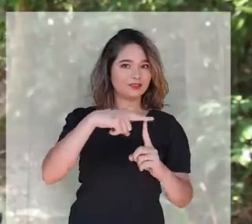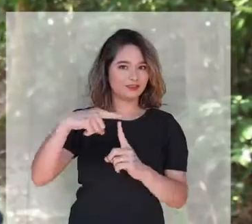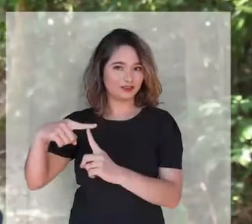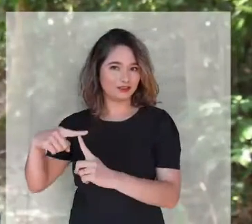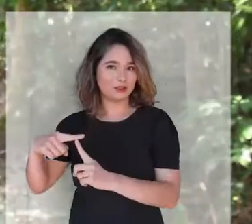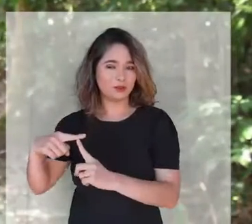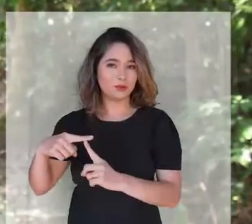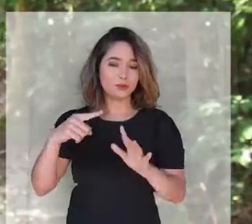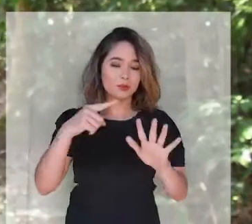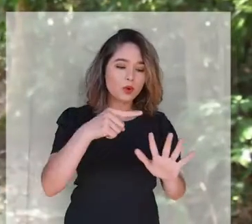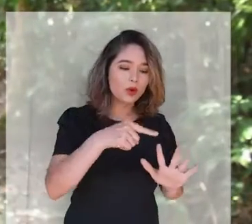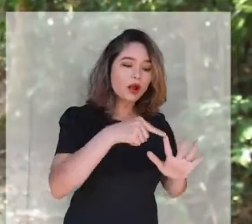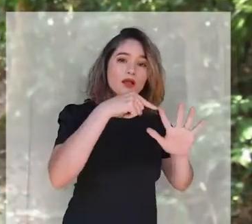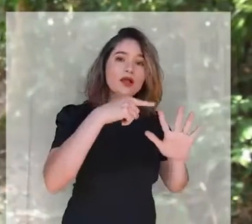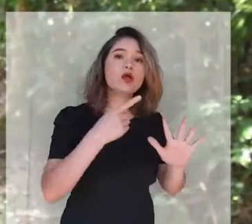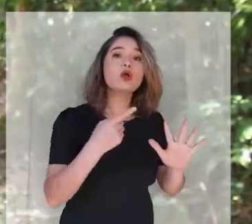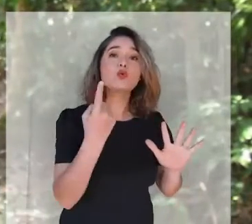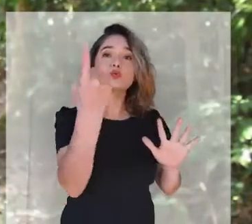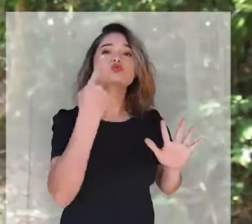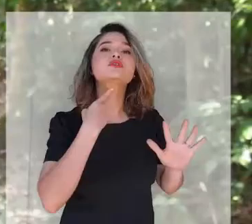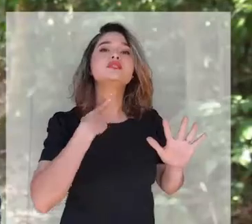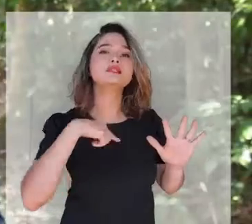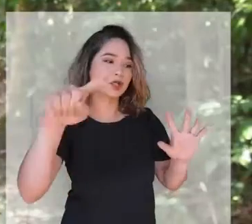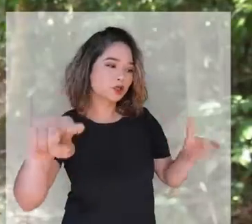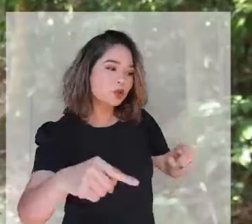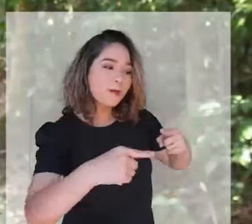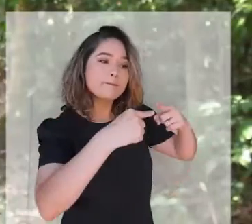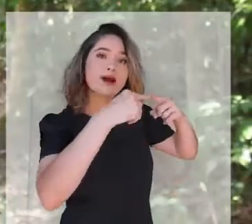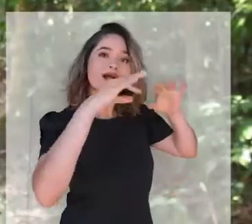nossas desejabilidades e objetivos de